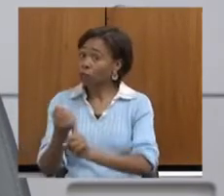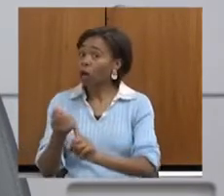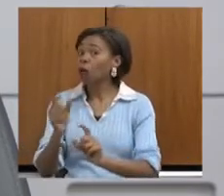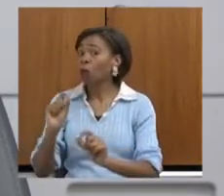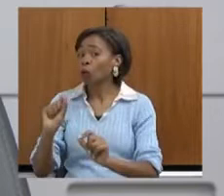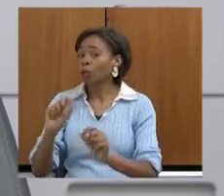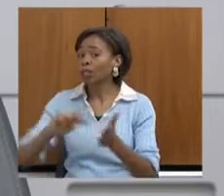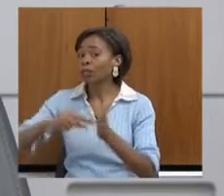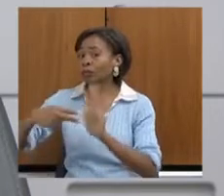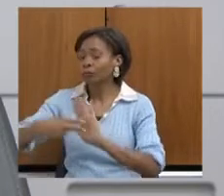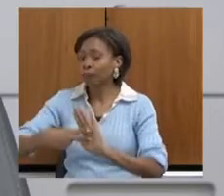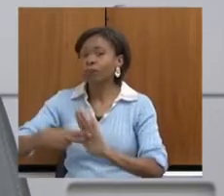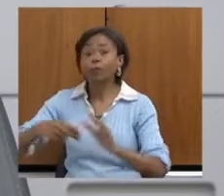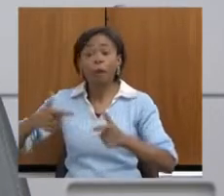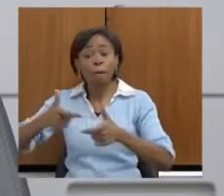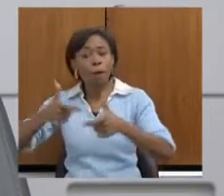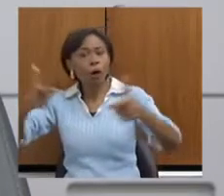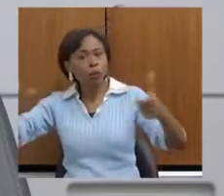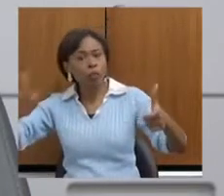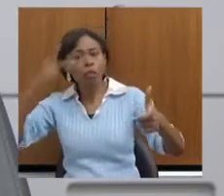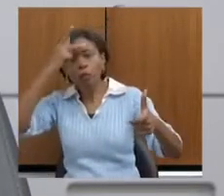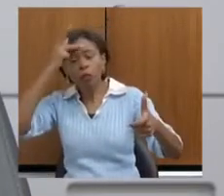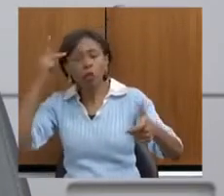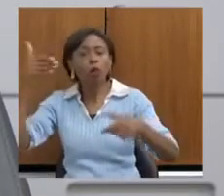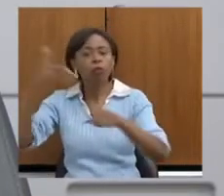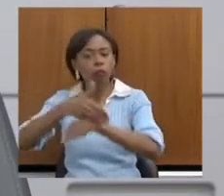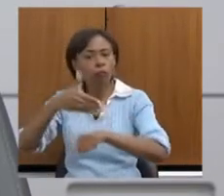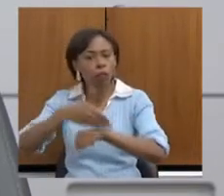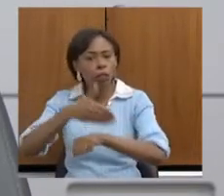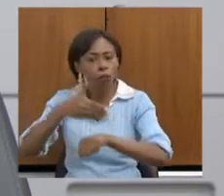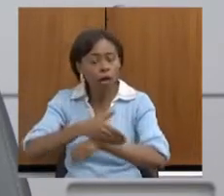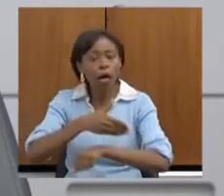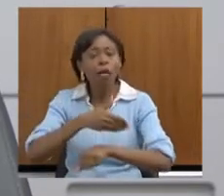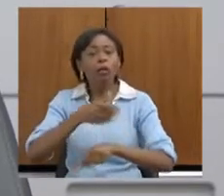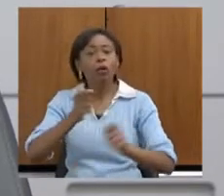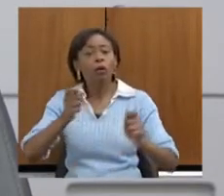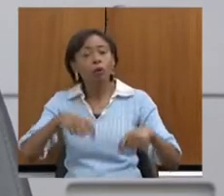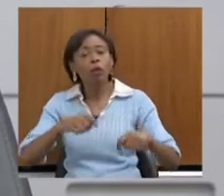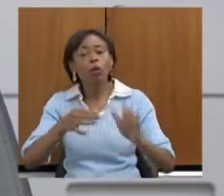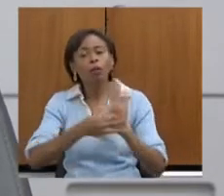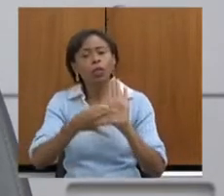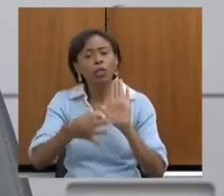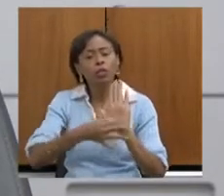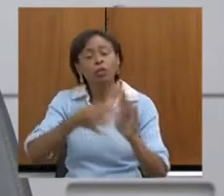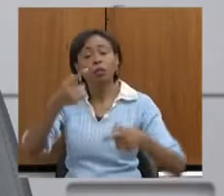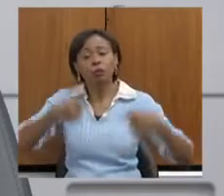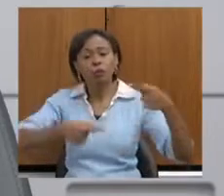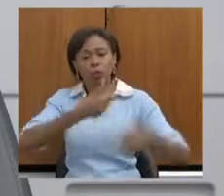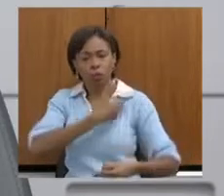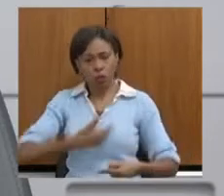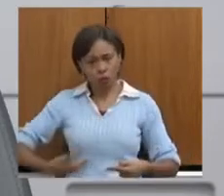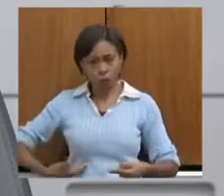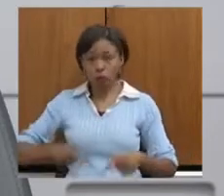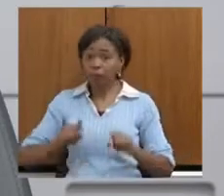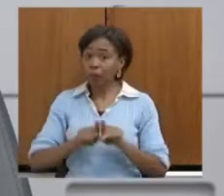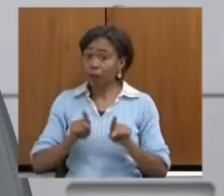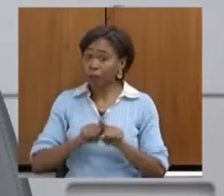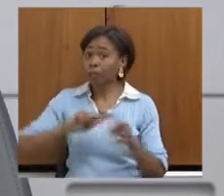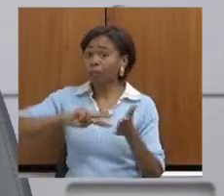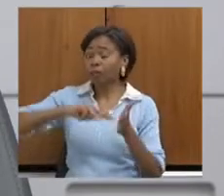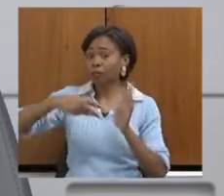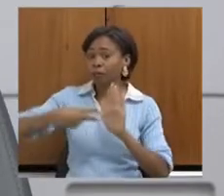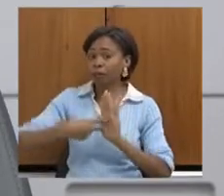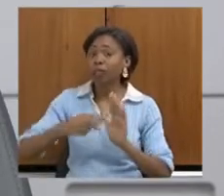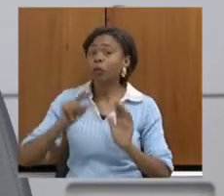uma hora envolvimento da sociedade dentro dos espaços de construção das políticas públicas na qual estão envolvidas Mas significa